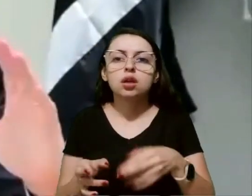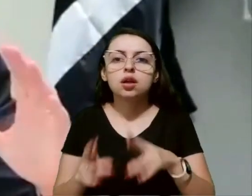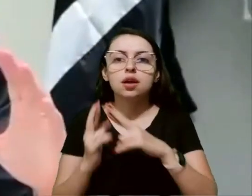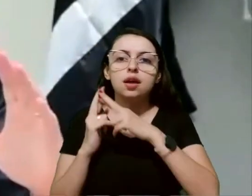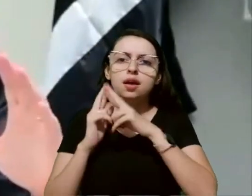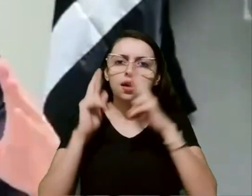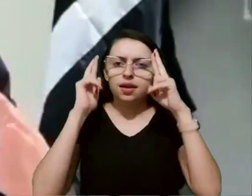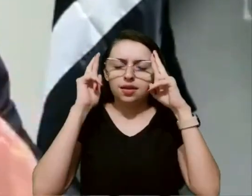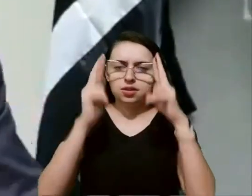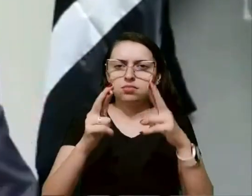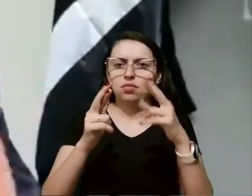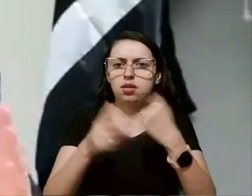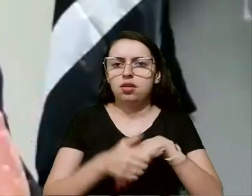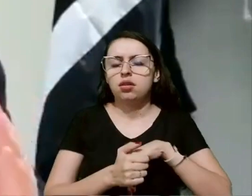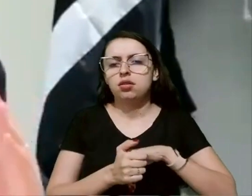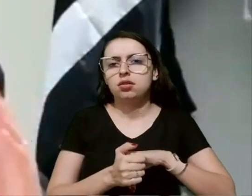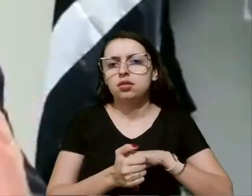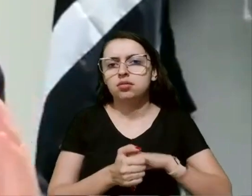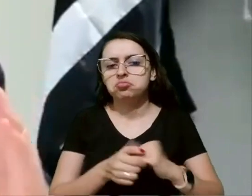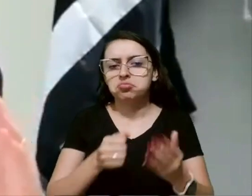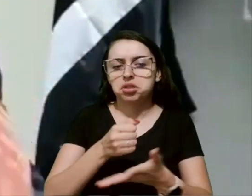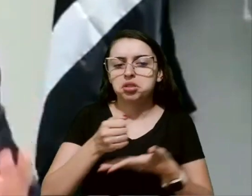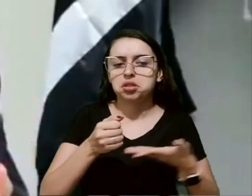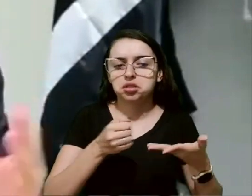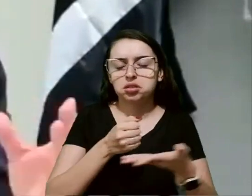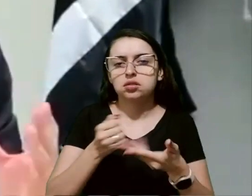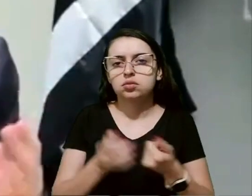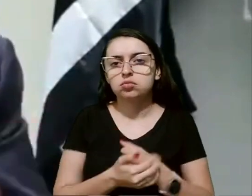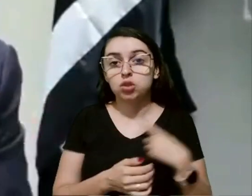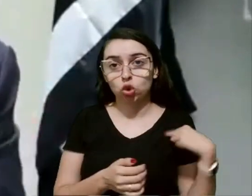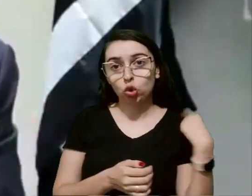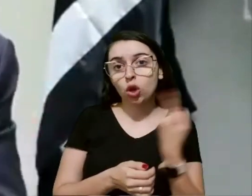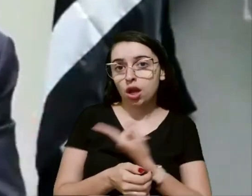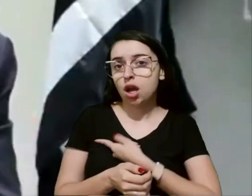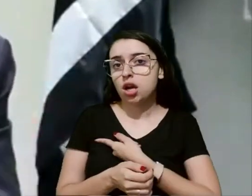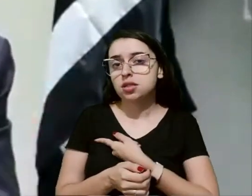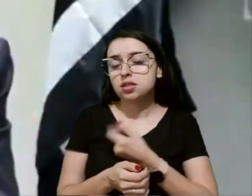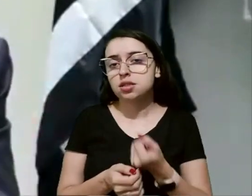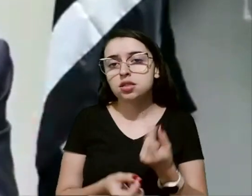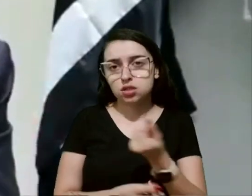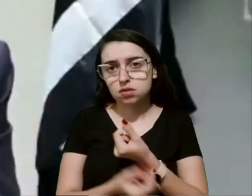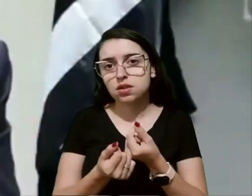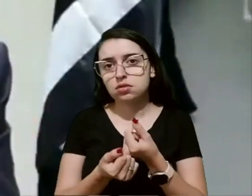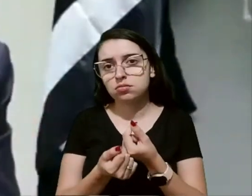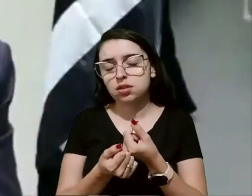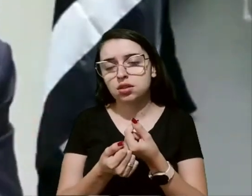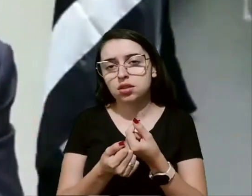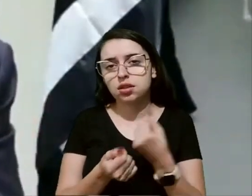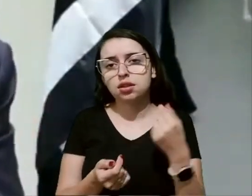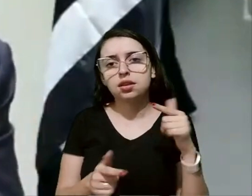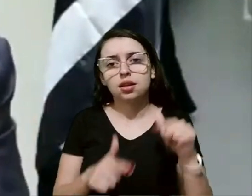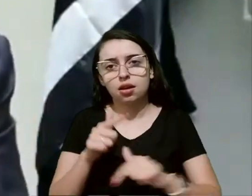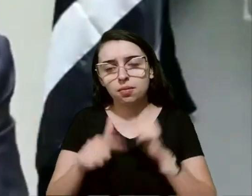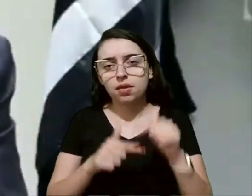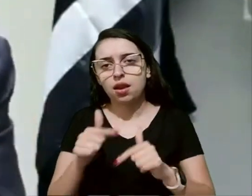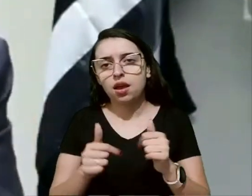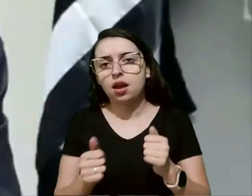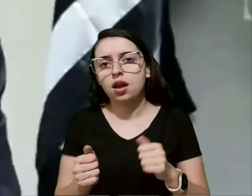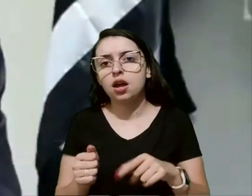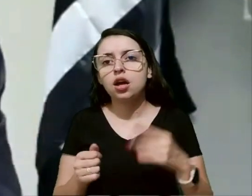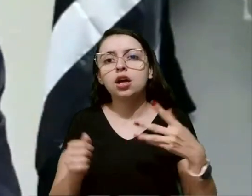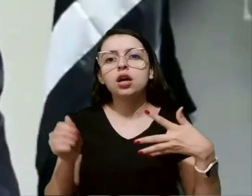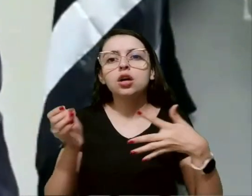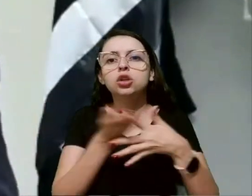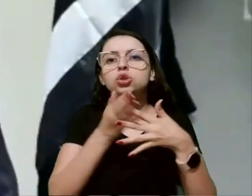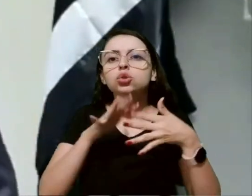respeite a certas premissas, como em certa medida, são os nossos, ou seja, se tiver custo para litigar, se a